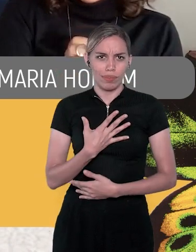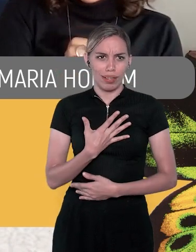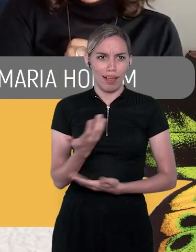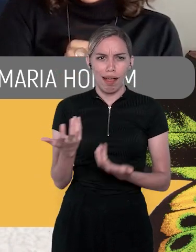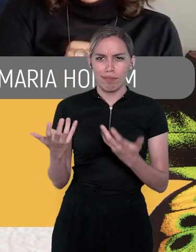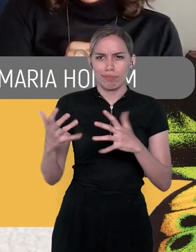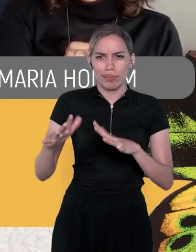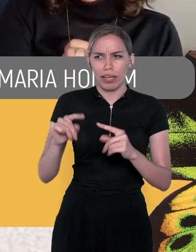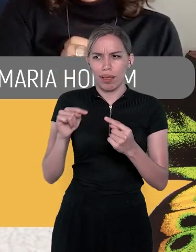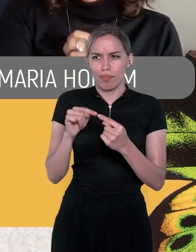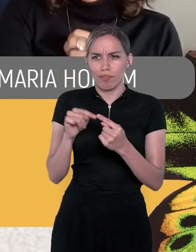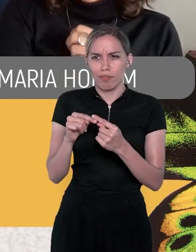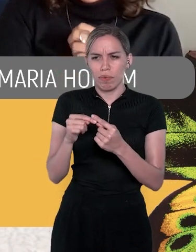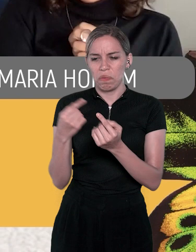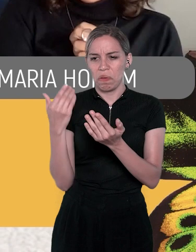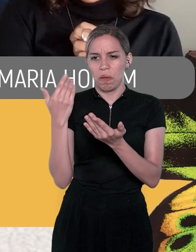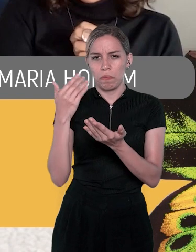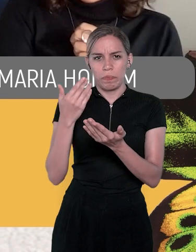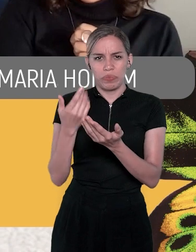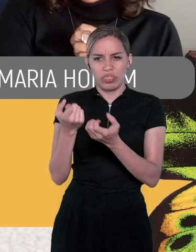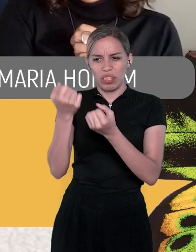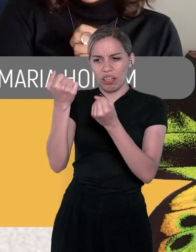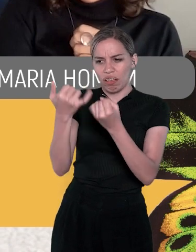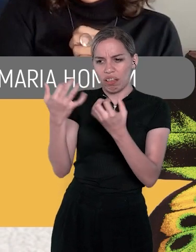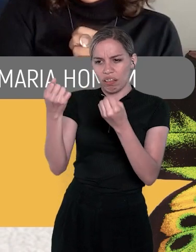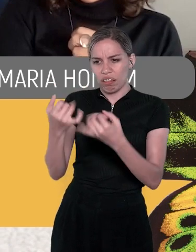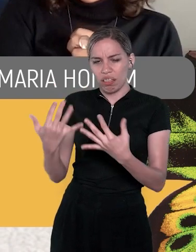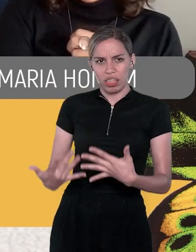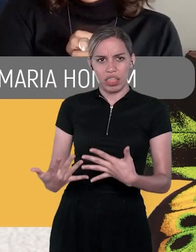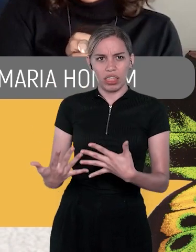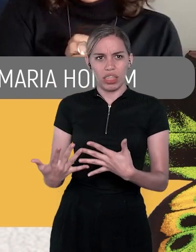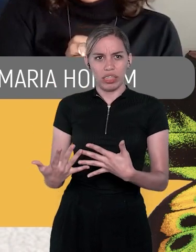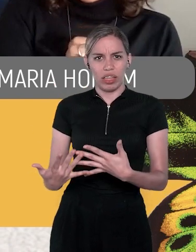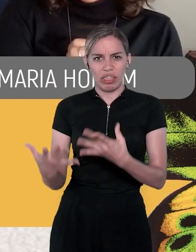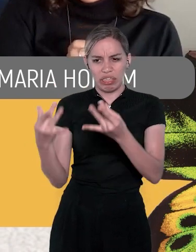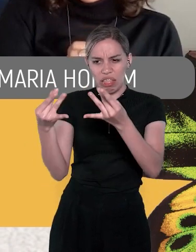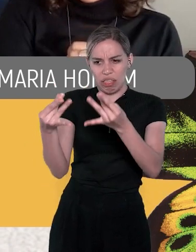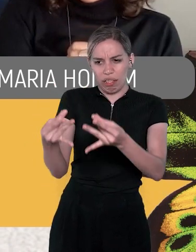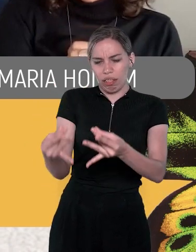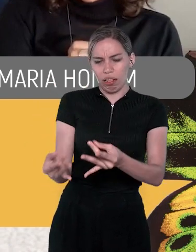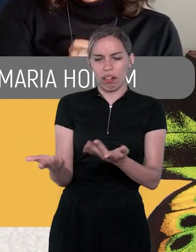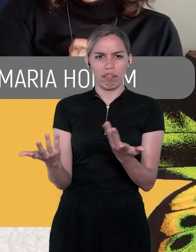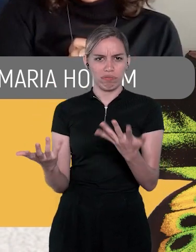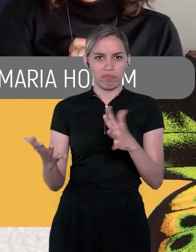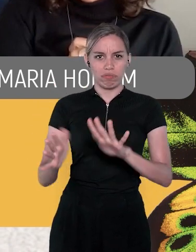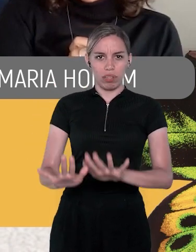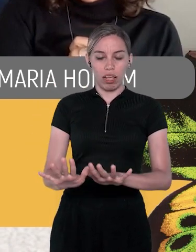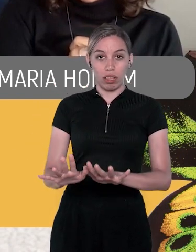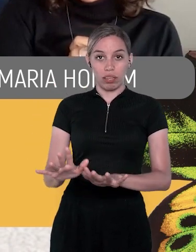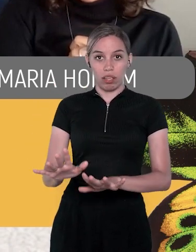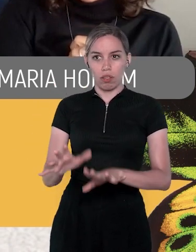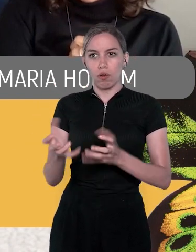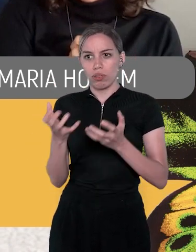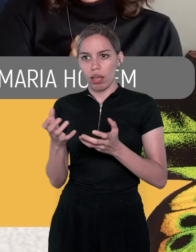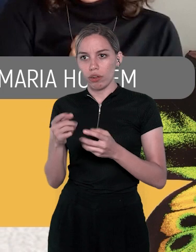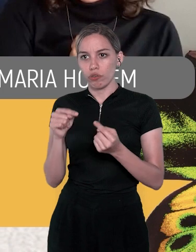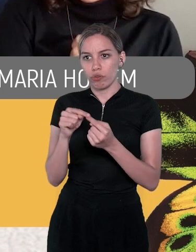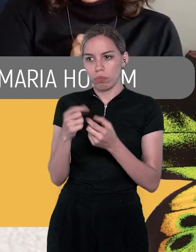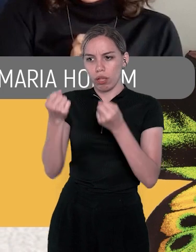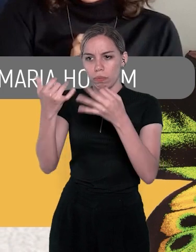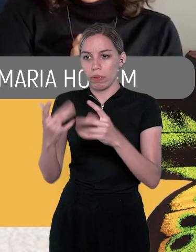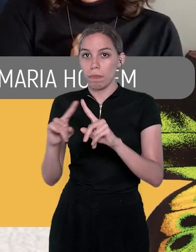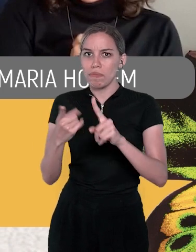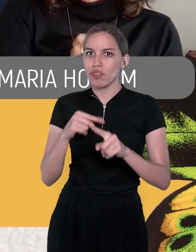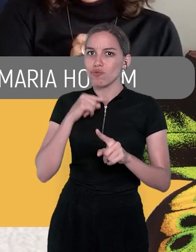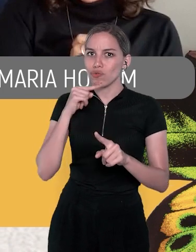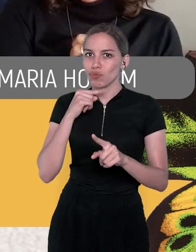ser aquele interpretador mor que fica dizendo tudo, todas as explicações. Eu gosto de deixar